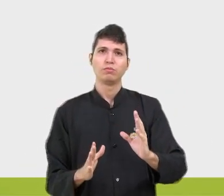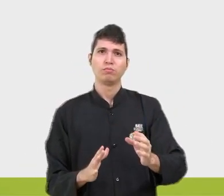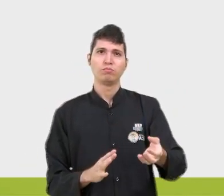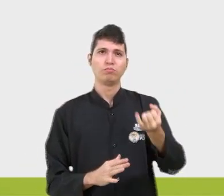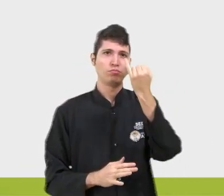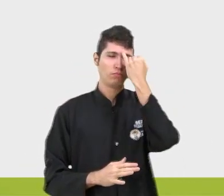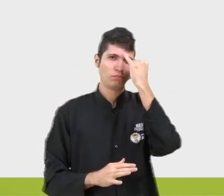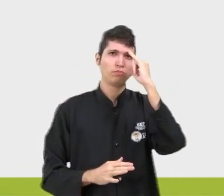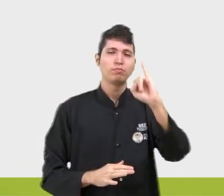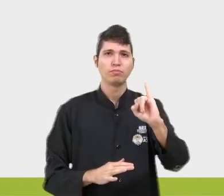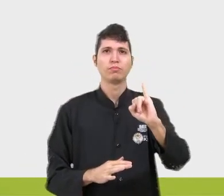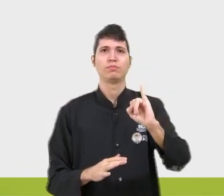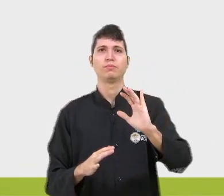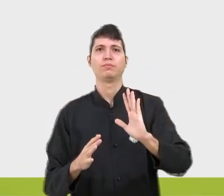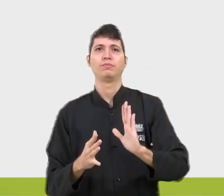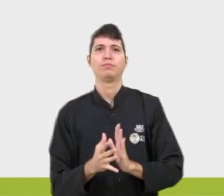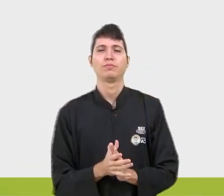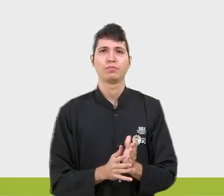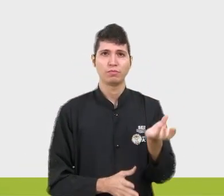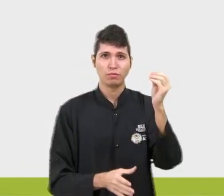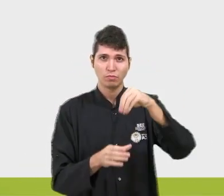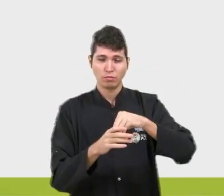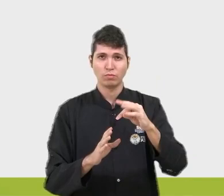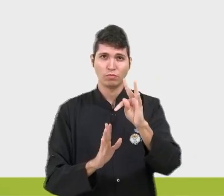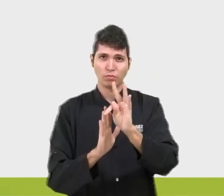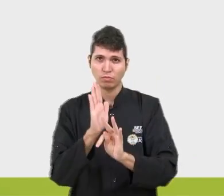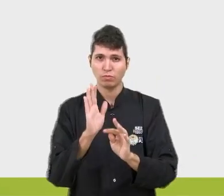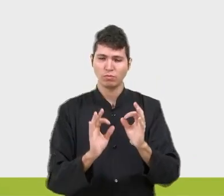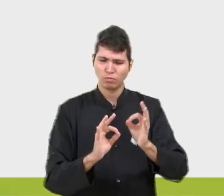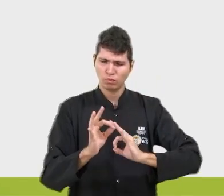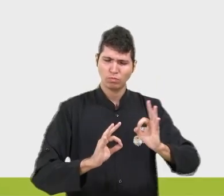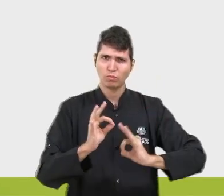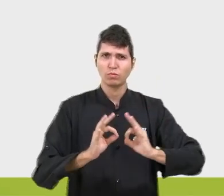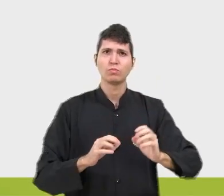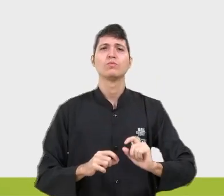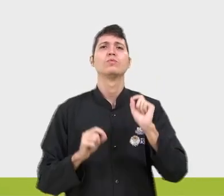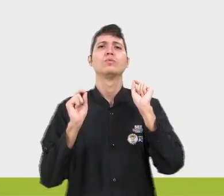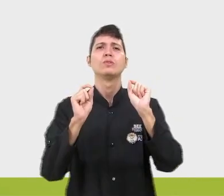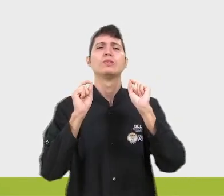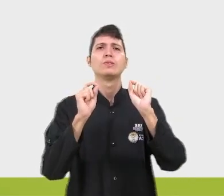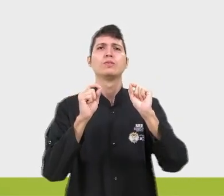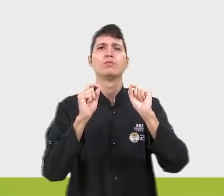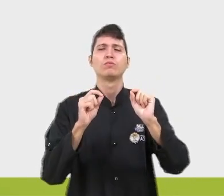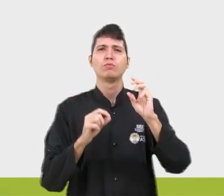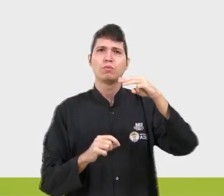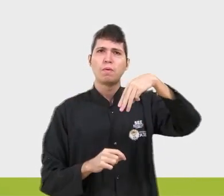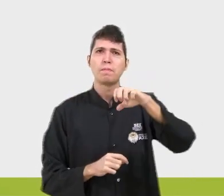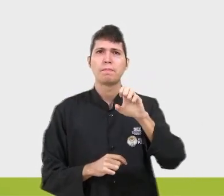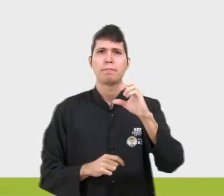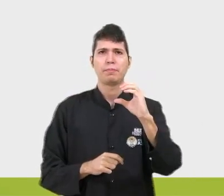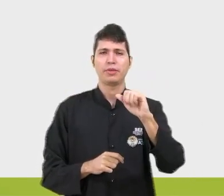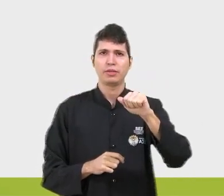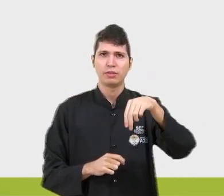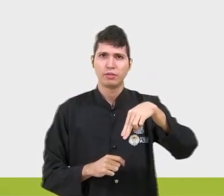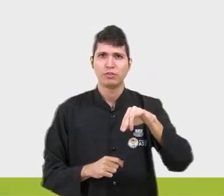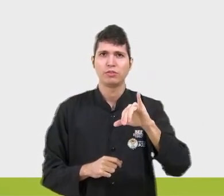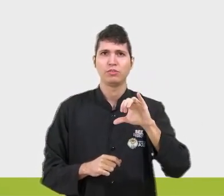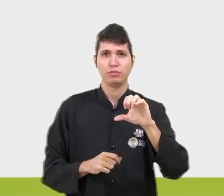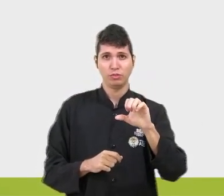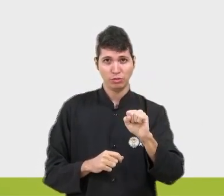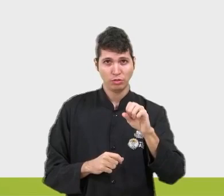Então, o que são esses mecanismos linguísticos, né? Como que nós fazemos para ter uma